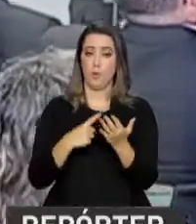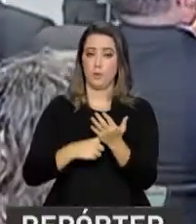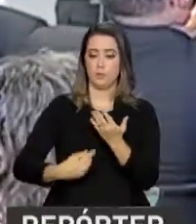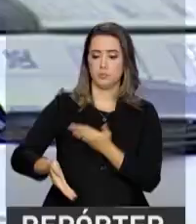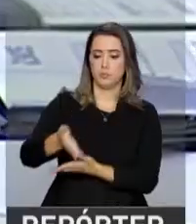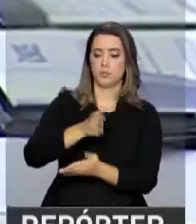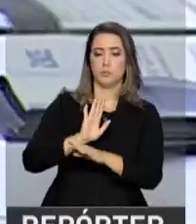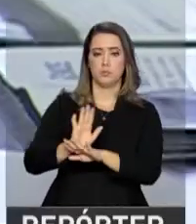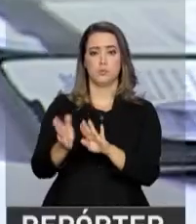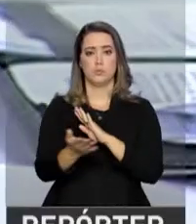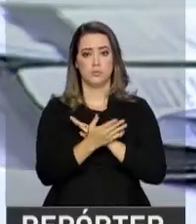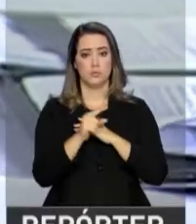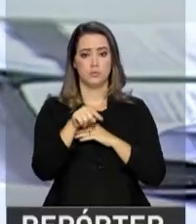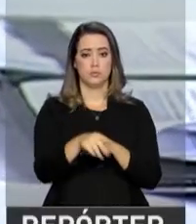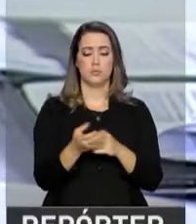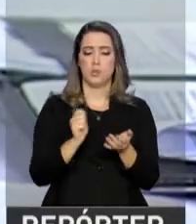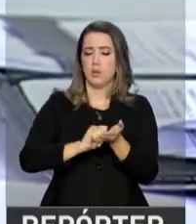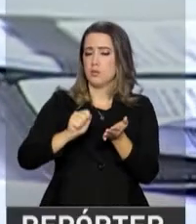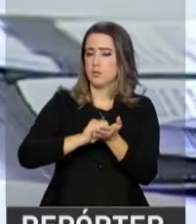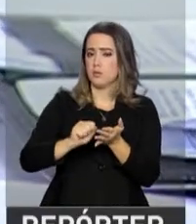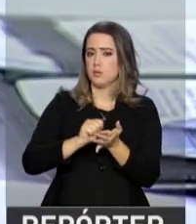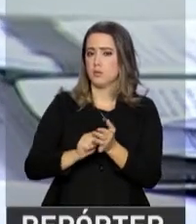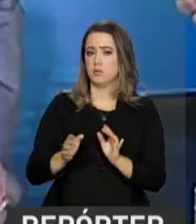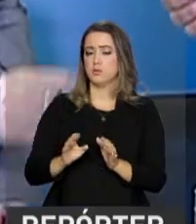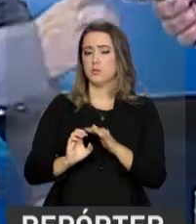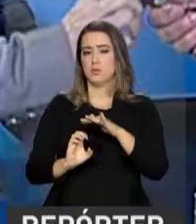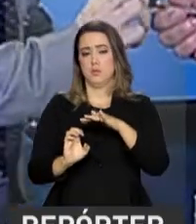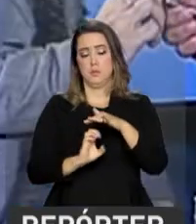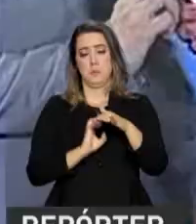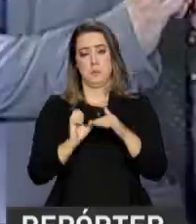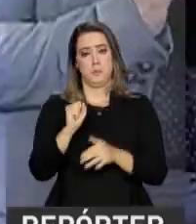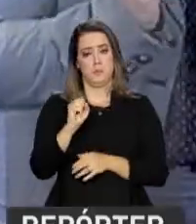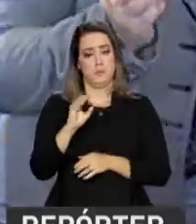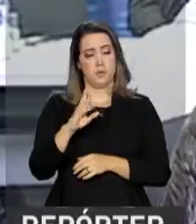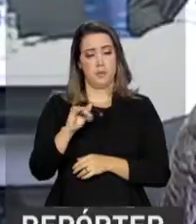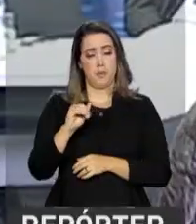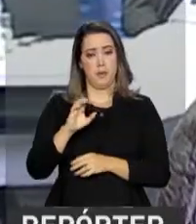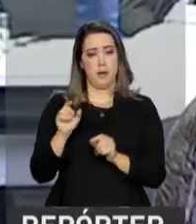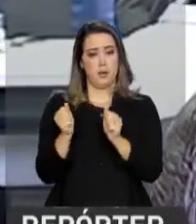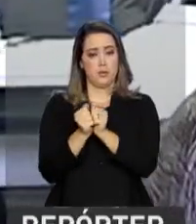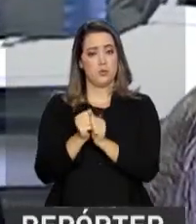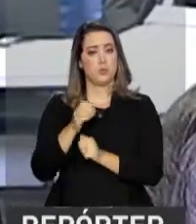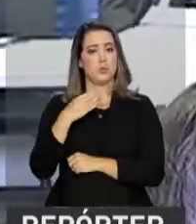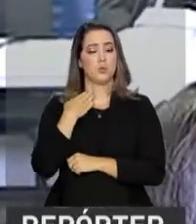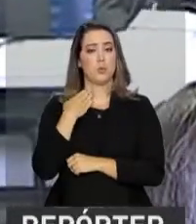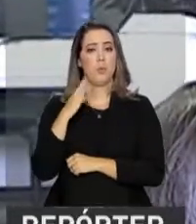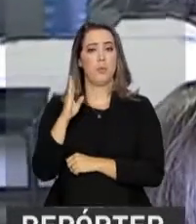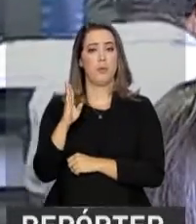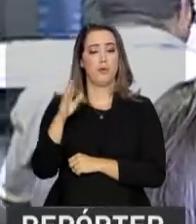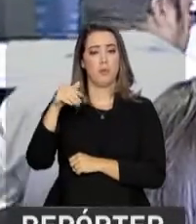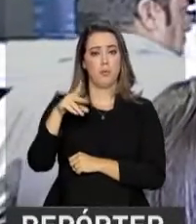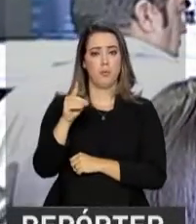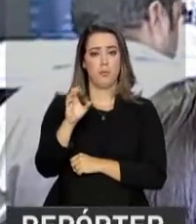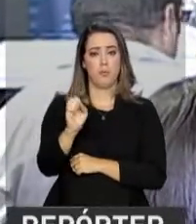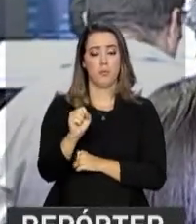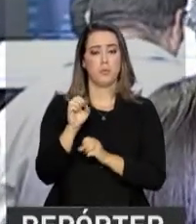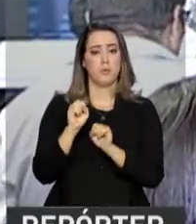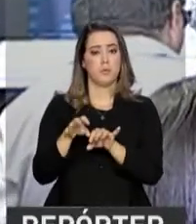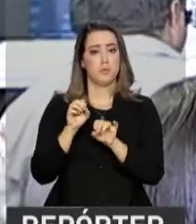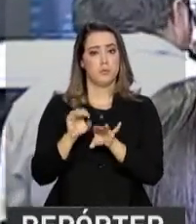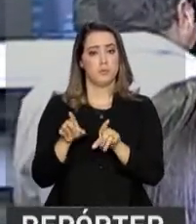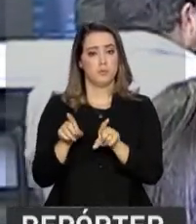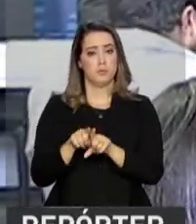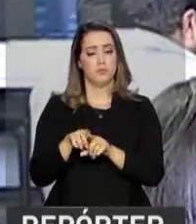cooperação técnica assinado entre o sebrae eo bnds vai possibilitar orientação e capacitação